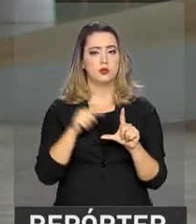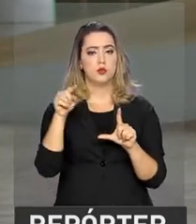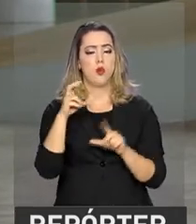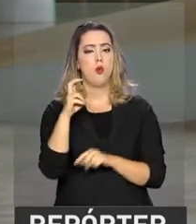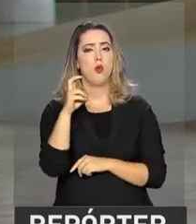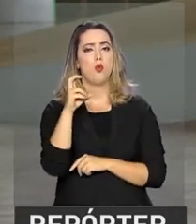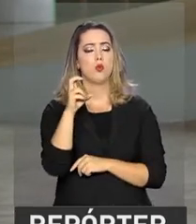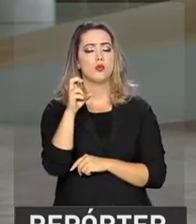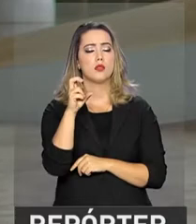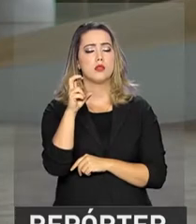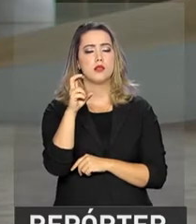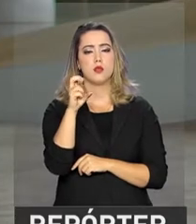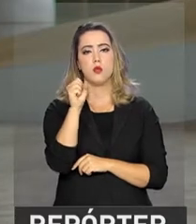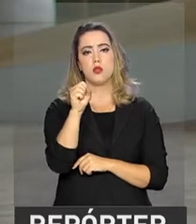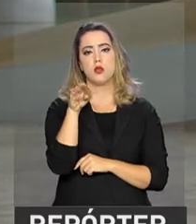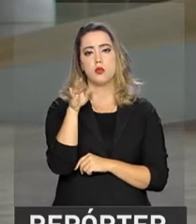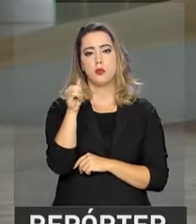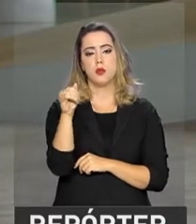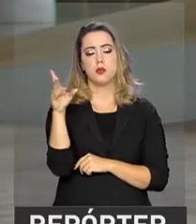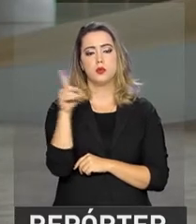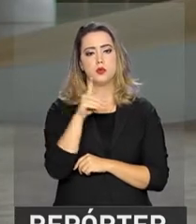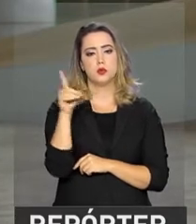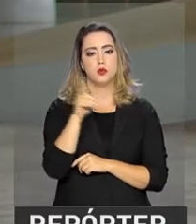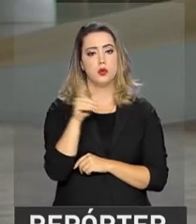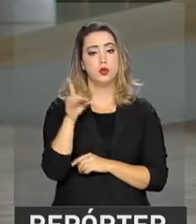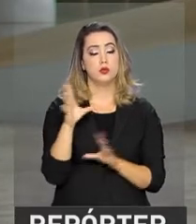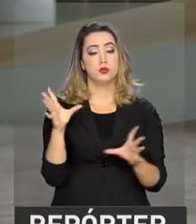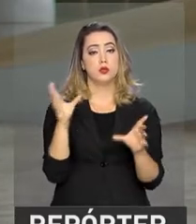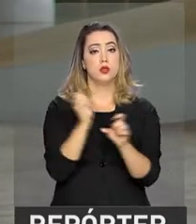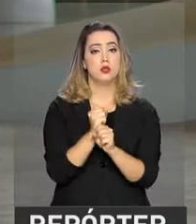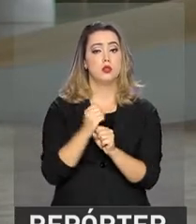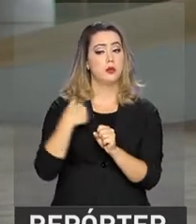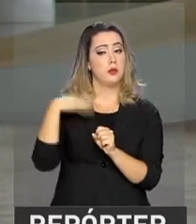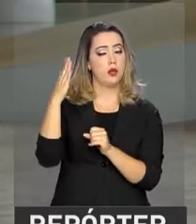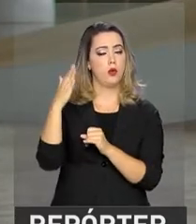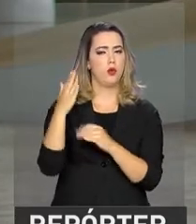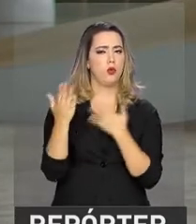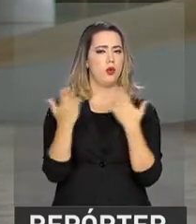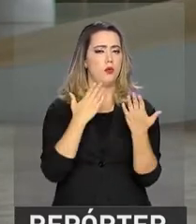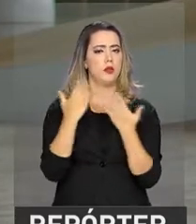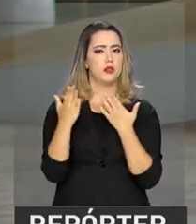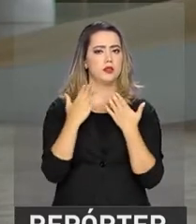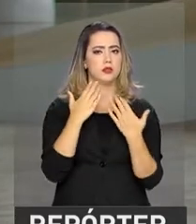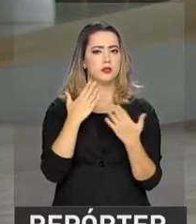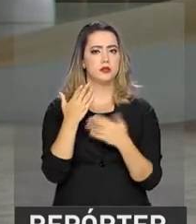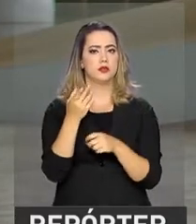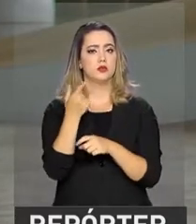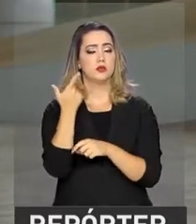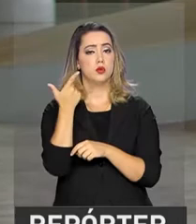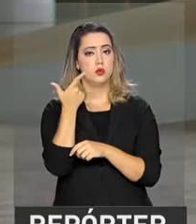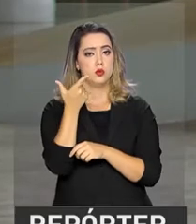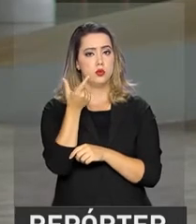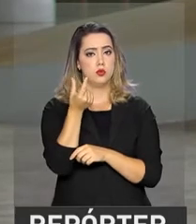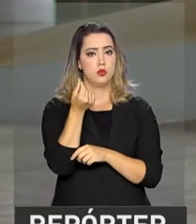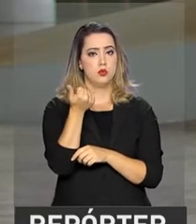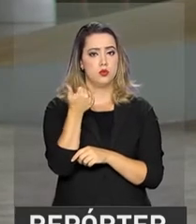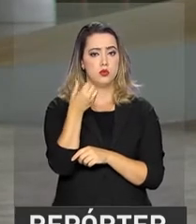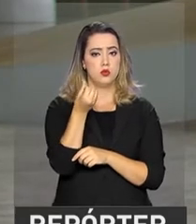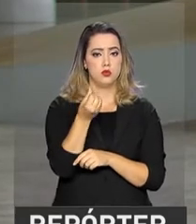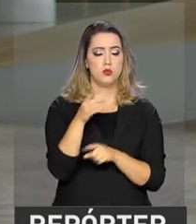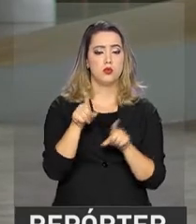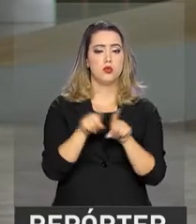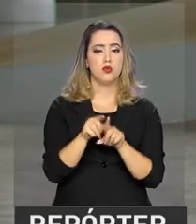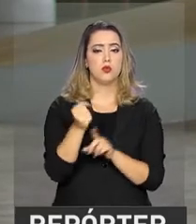milhões e meio de dólares que é um saldo maior do que todo aquele registrado em 2016 que foi de quase